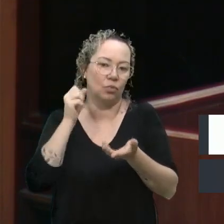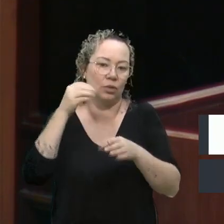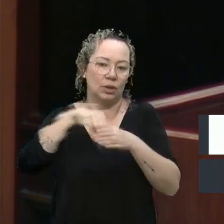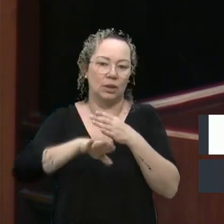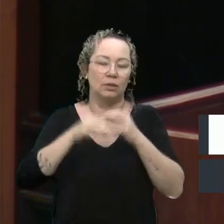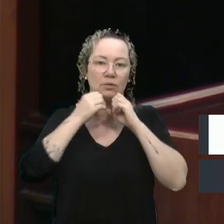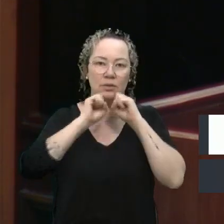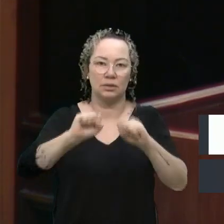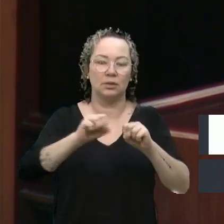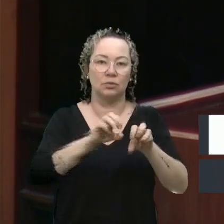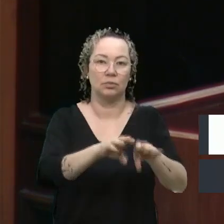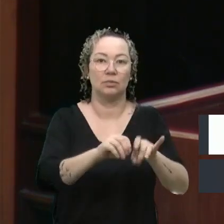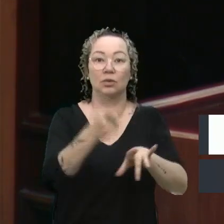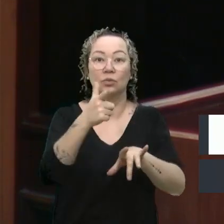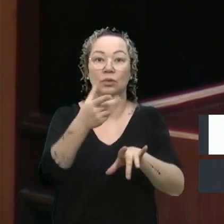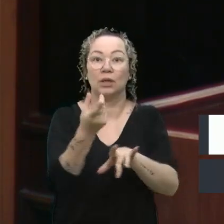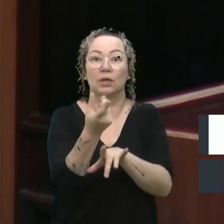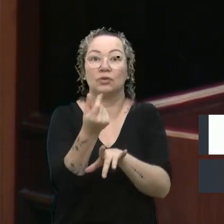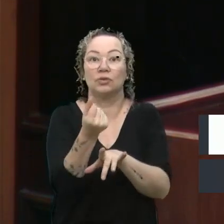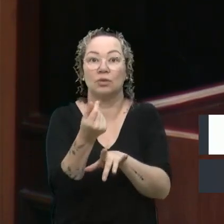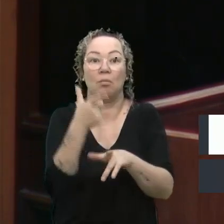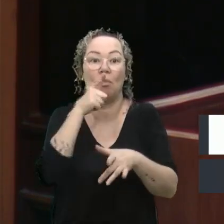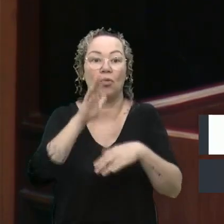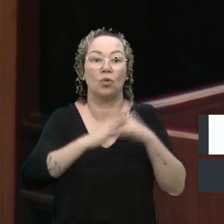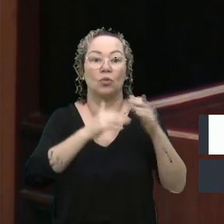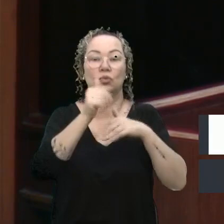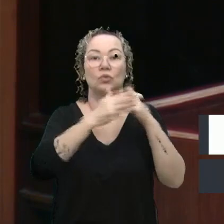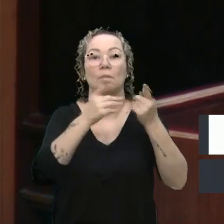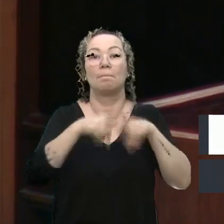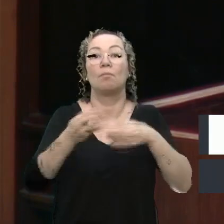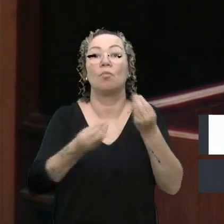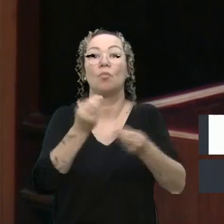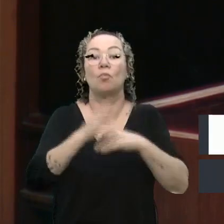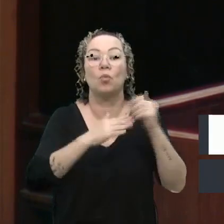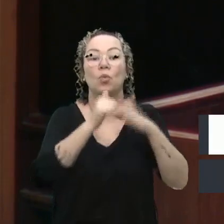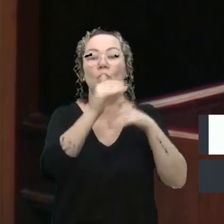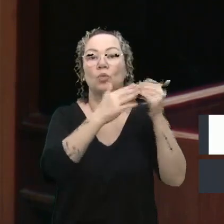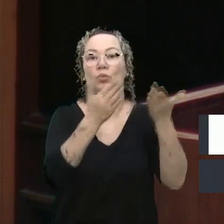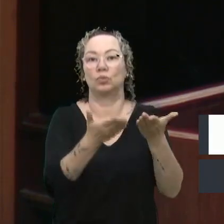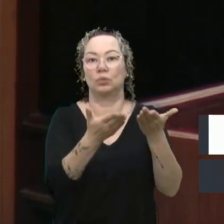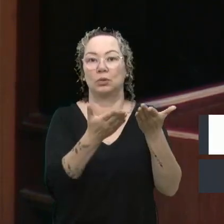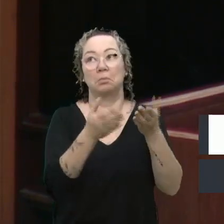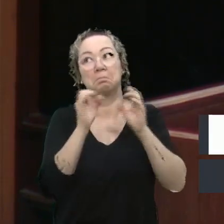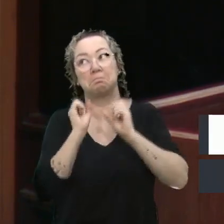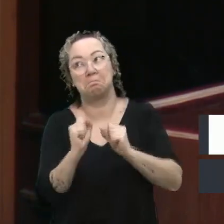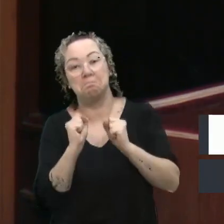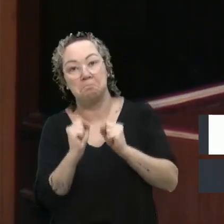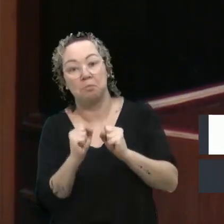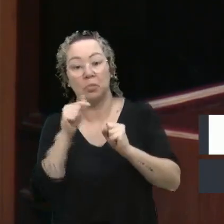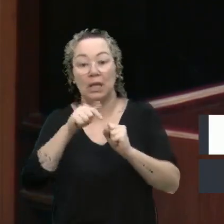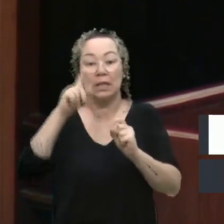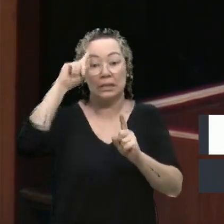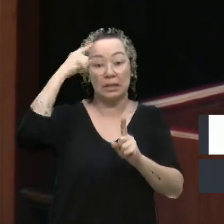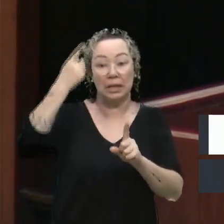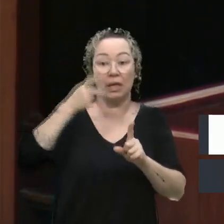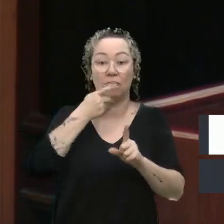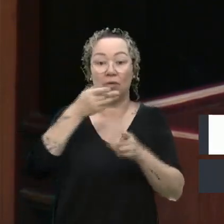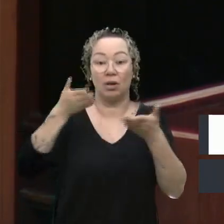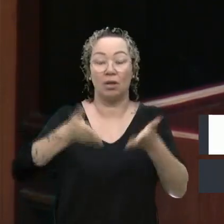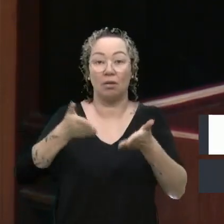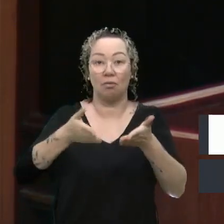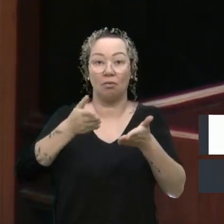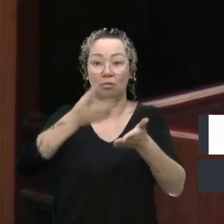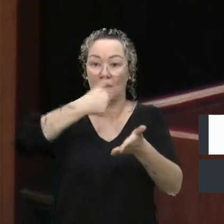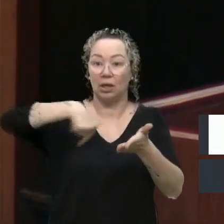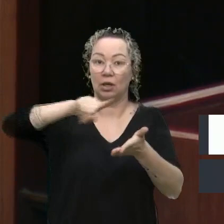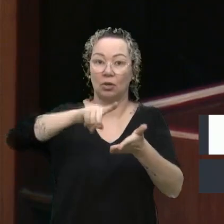que nós não temos dinheiro para poder construir. Mas como nós poderíamos construir? Talvez levantando esta ideia que eu estou dizendo, que é nós ceder